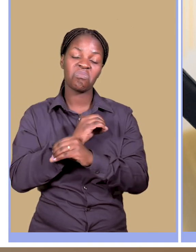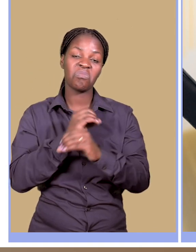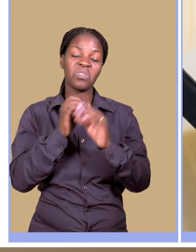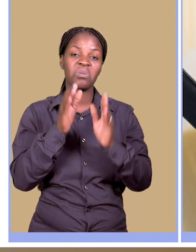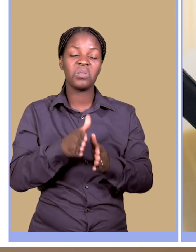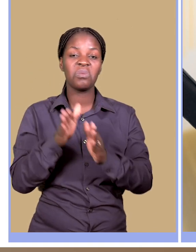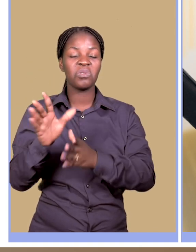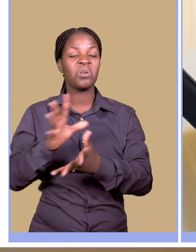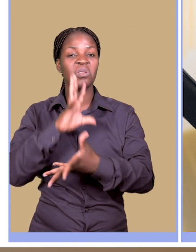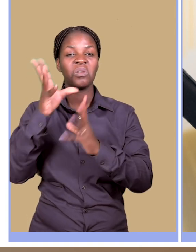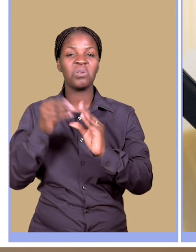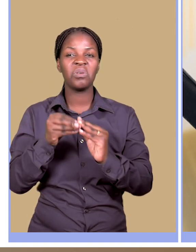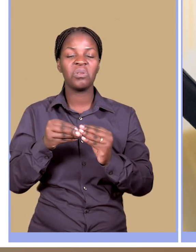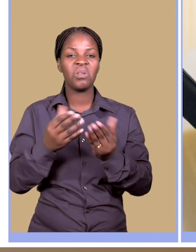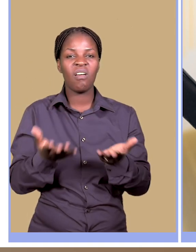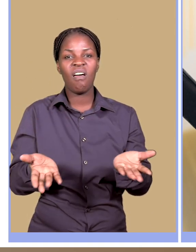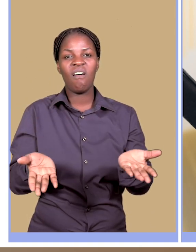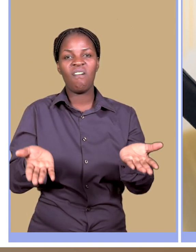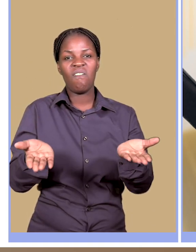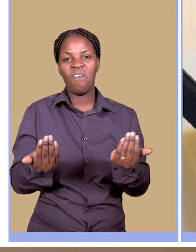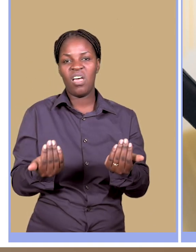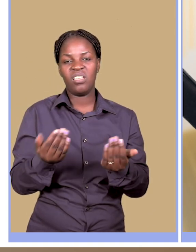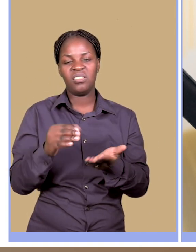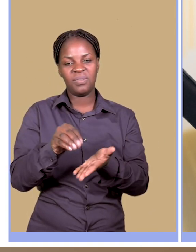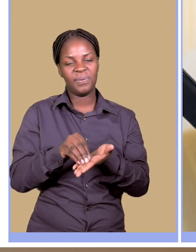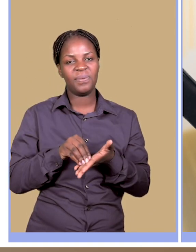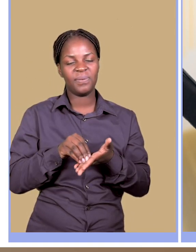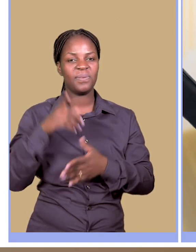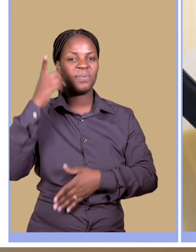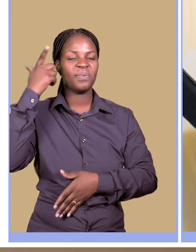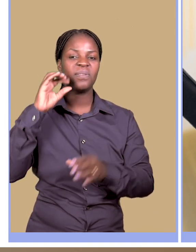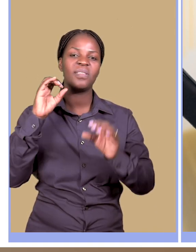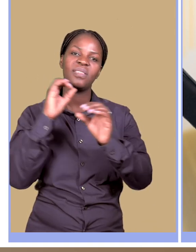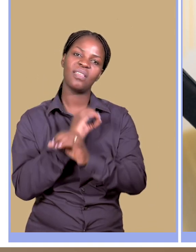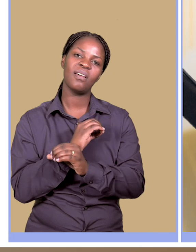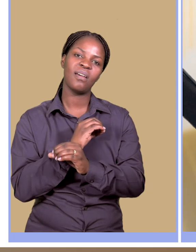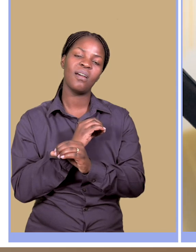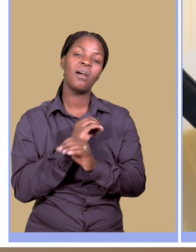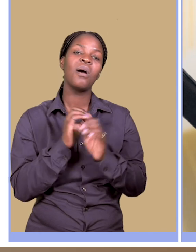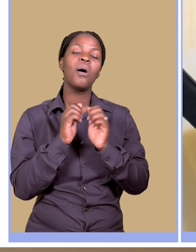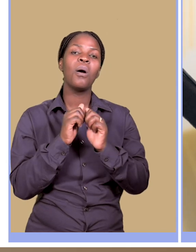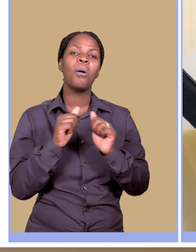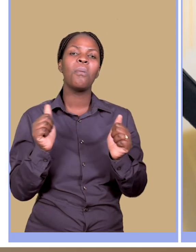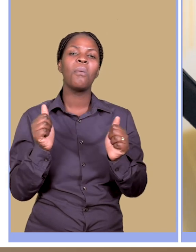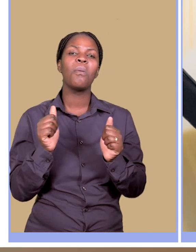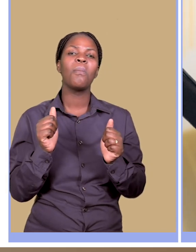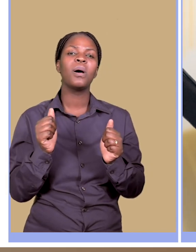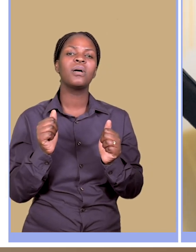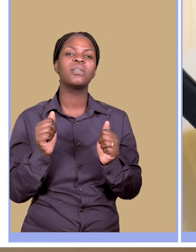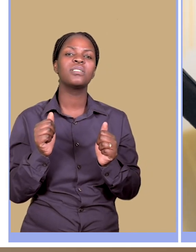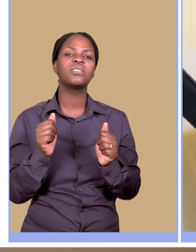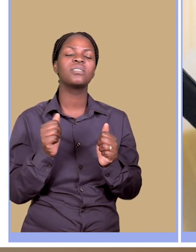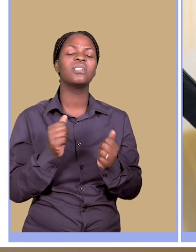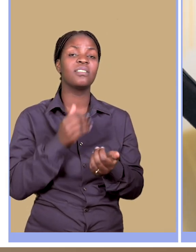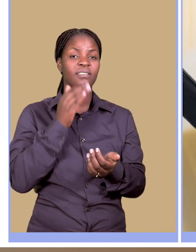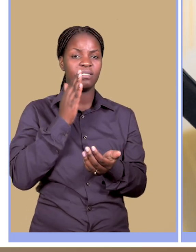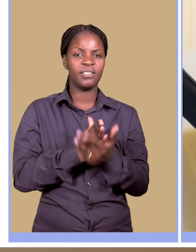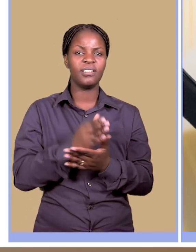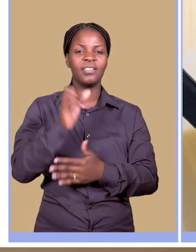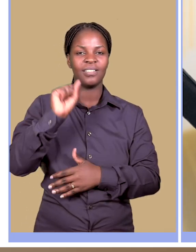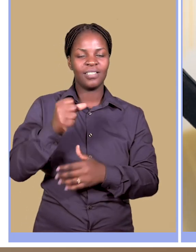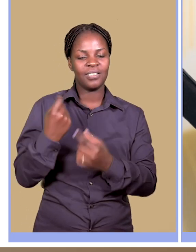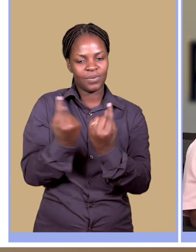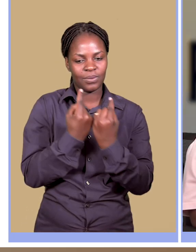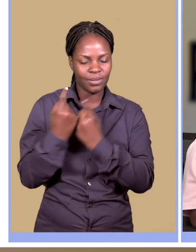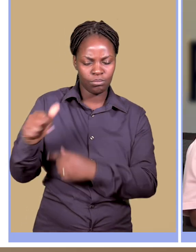todo moçambicano está num ponto com acessibilidade para quem tem telefone. Então, estamos a falar de antena, cobertura de antena.